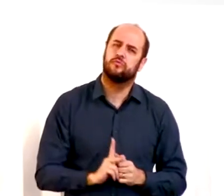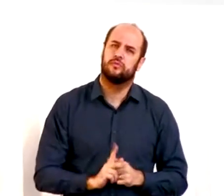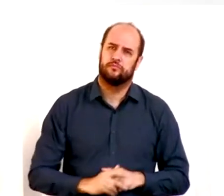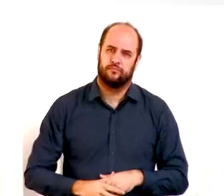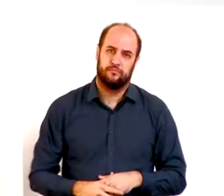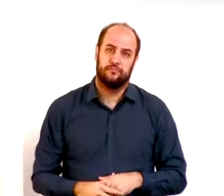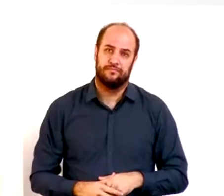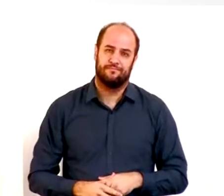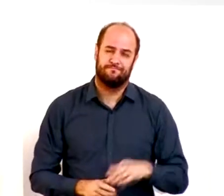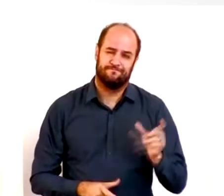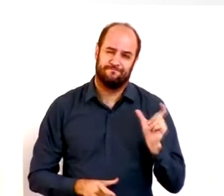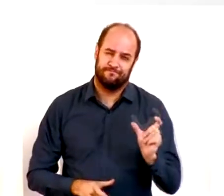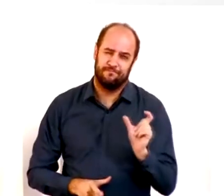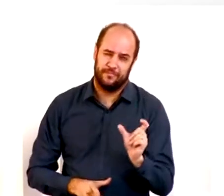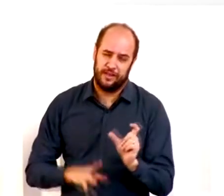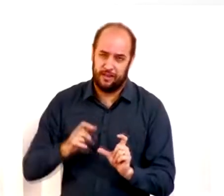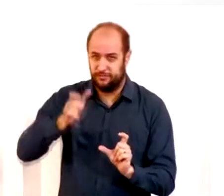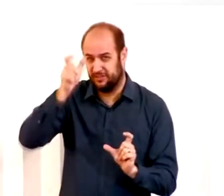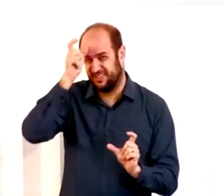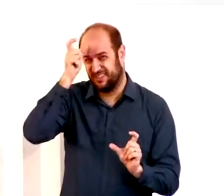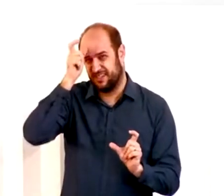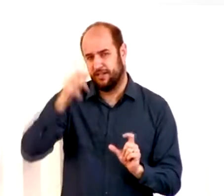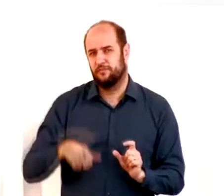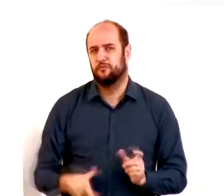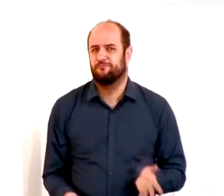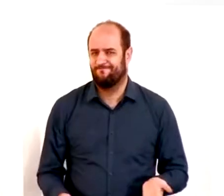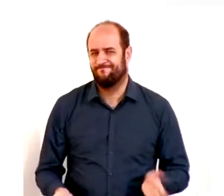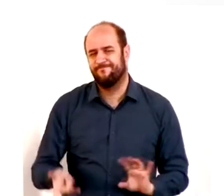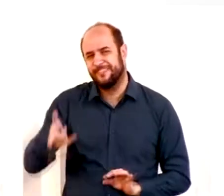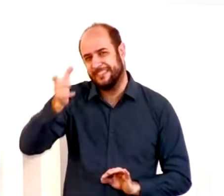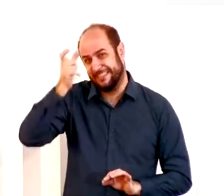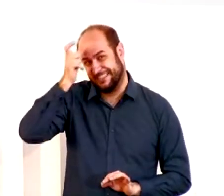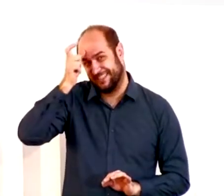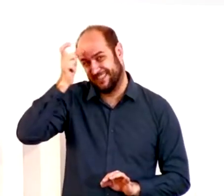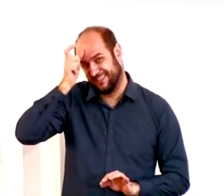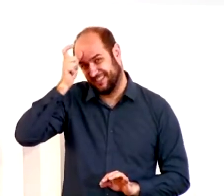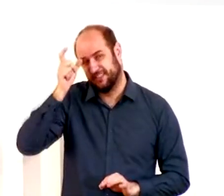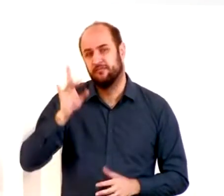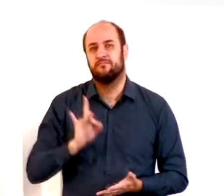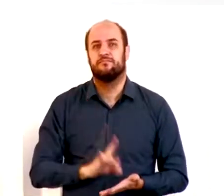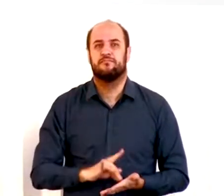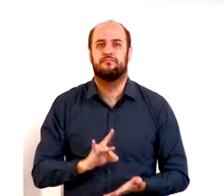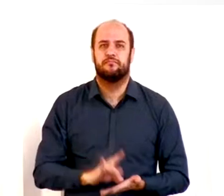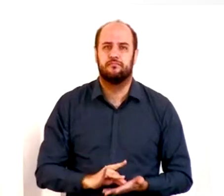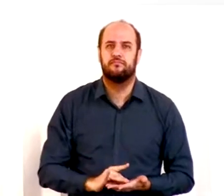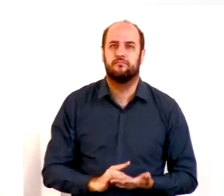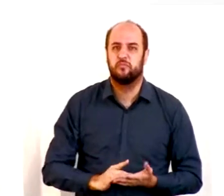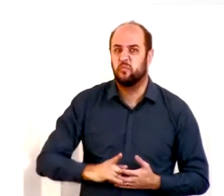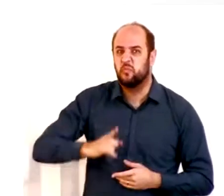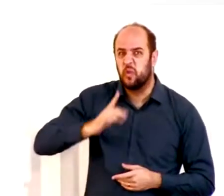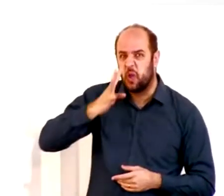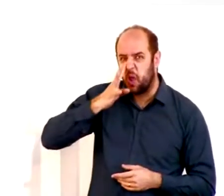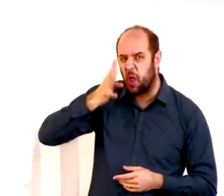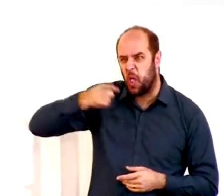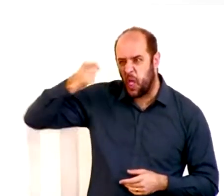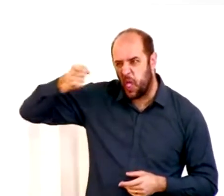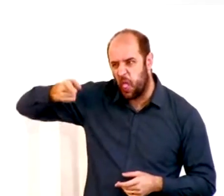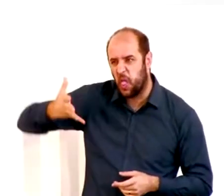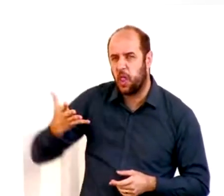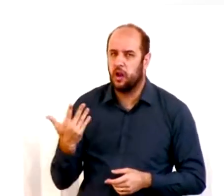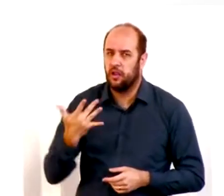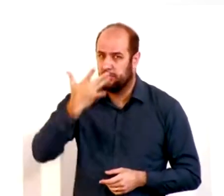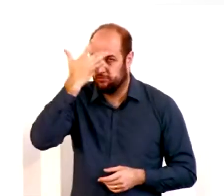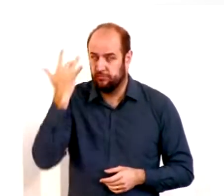problema é que tem uma palavrinha no meio aqui que é diabo, né? E o diabo, ele provavelmente, as maiores acusações tenham